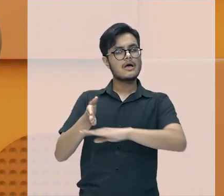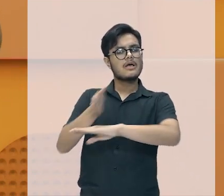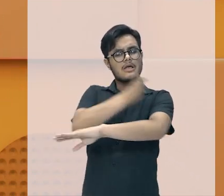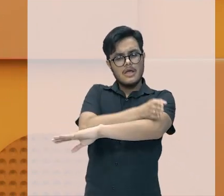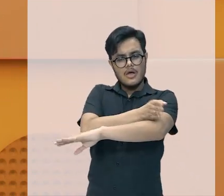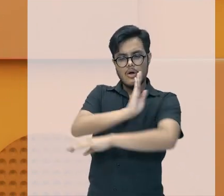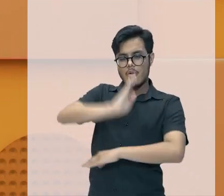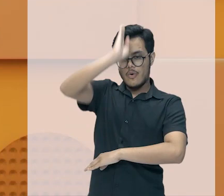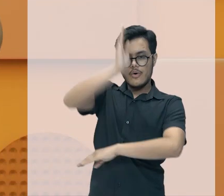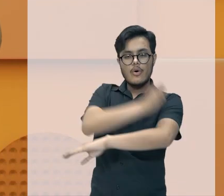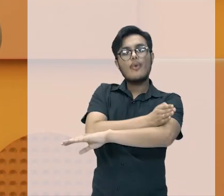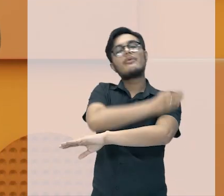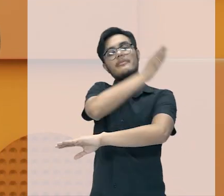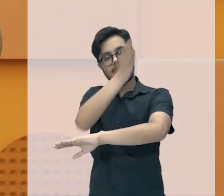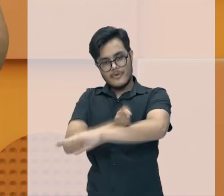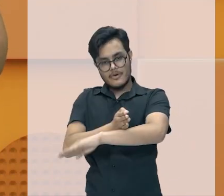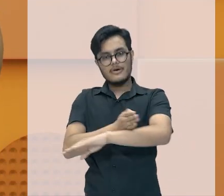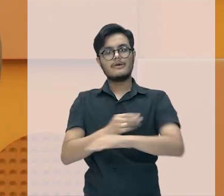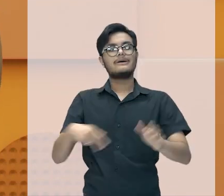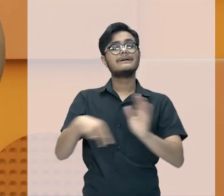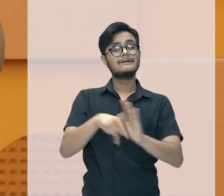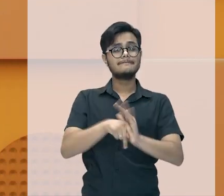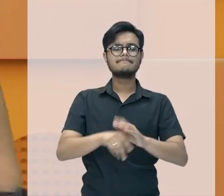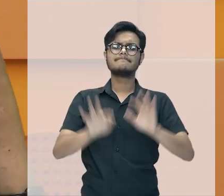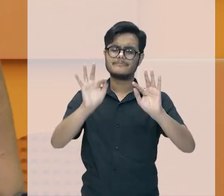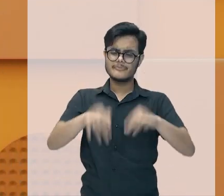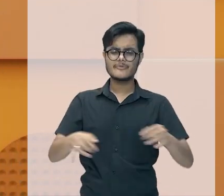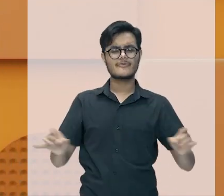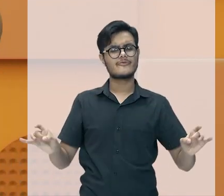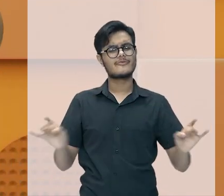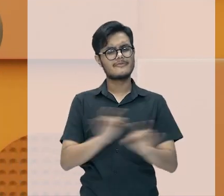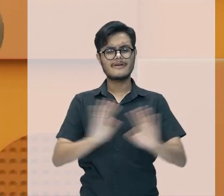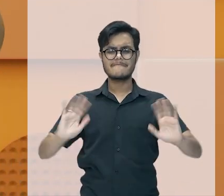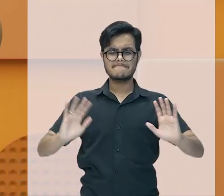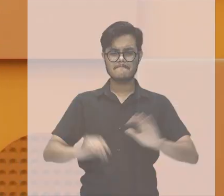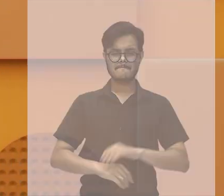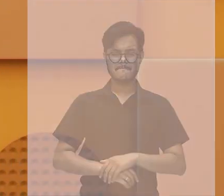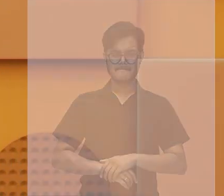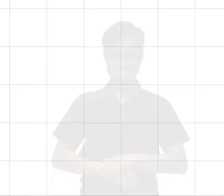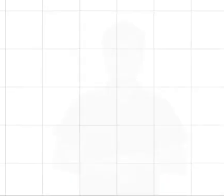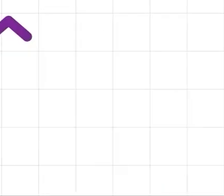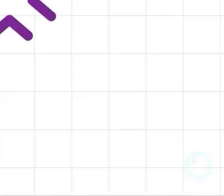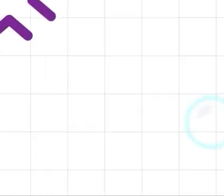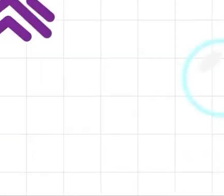desde Roma, né, até, então, a Idade Média. E por aqui, então, a professora se despede.